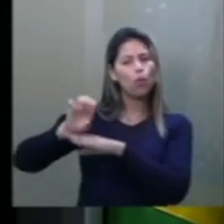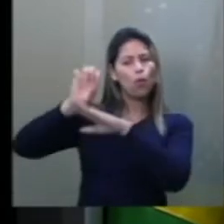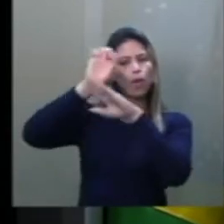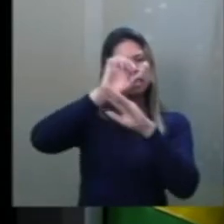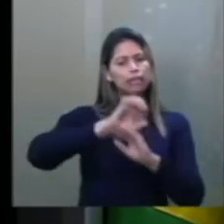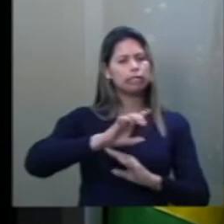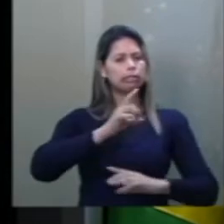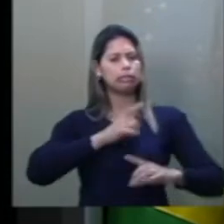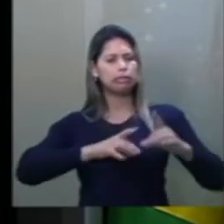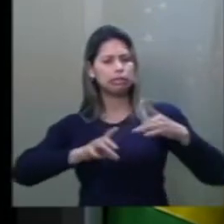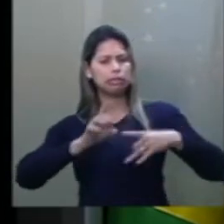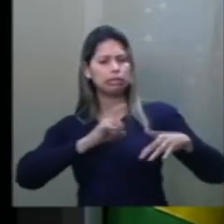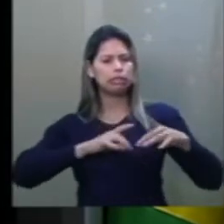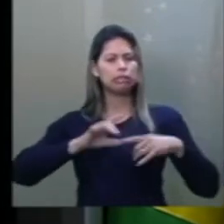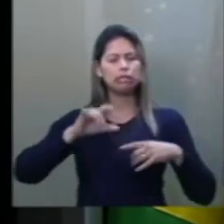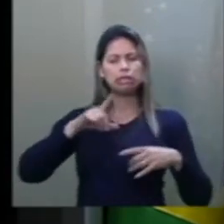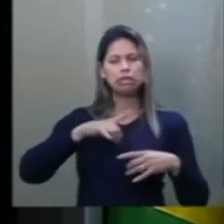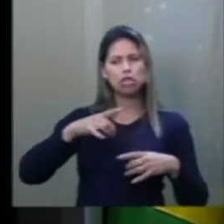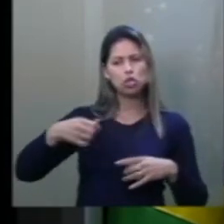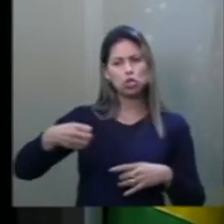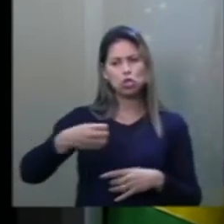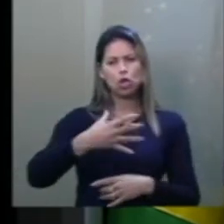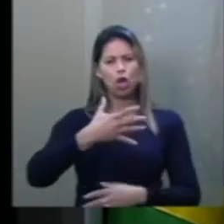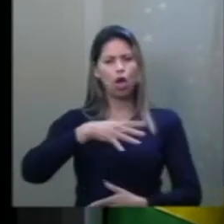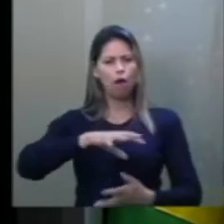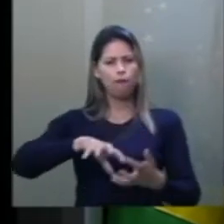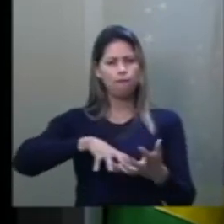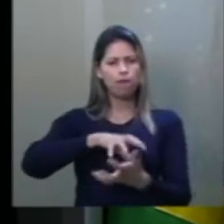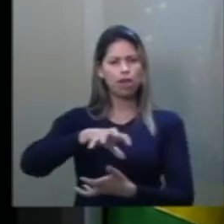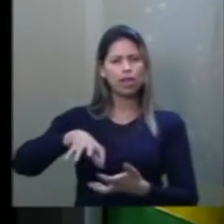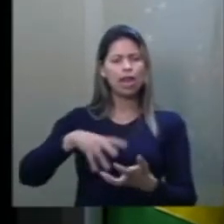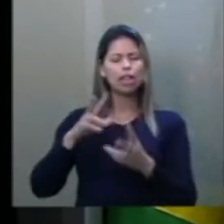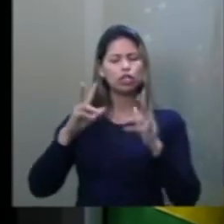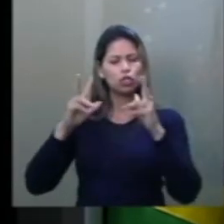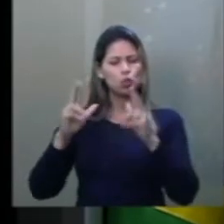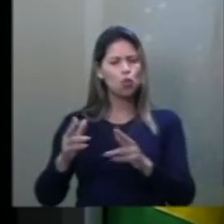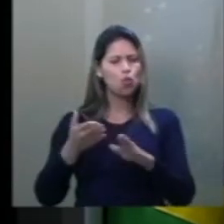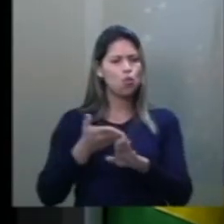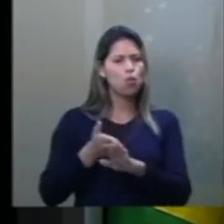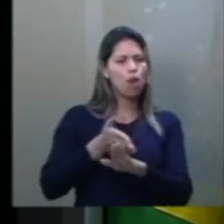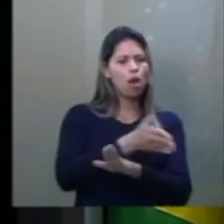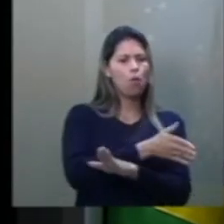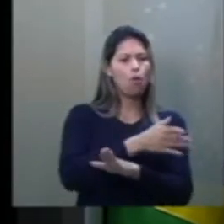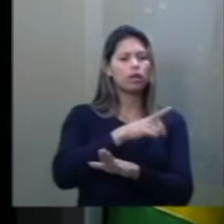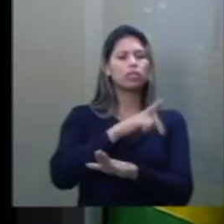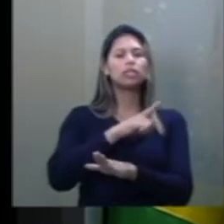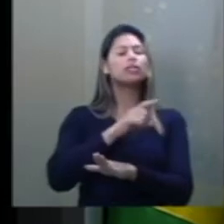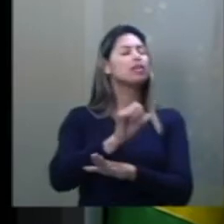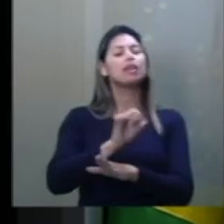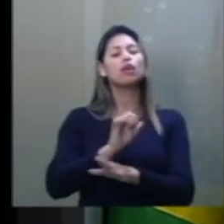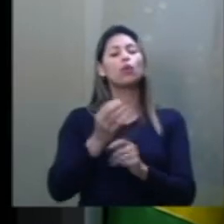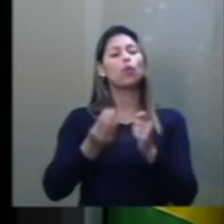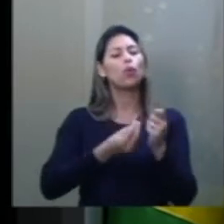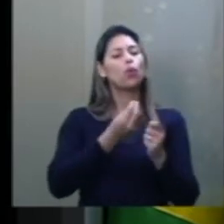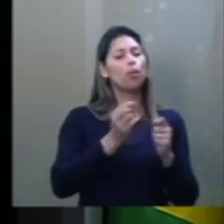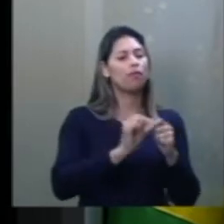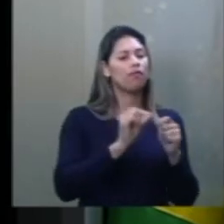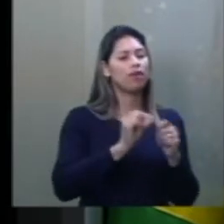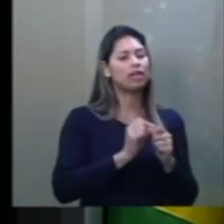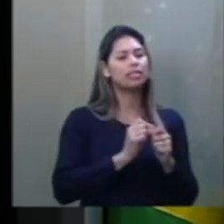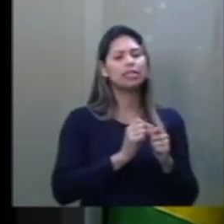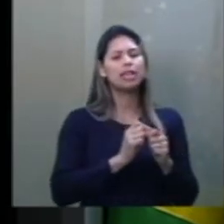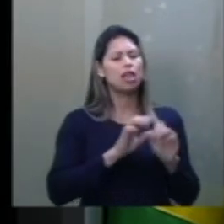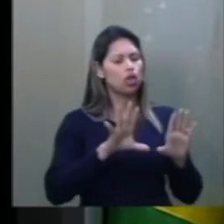de terror, como os mencionados anteriormente, optando por isso, por não efetivar o ingresso de